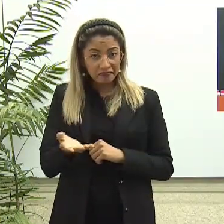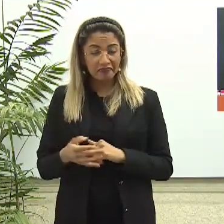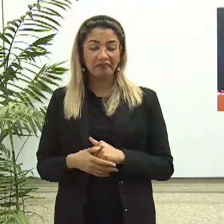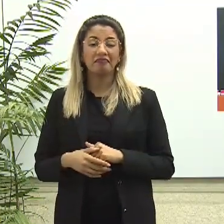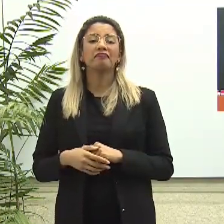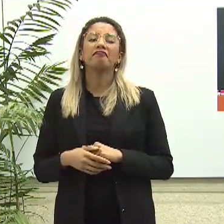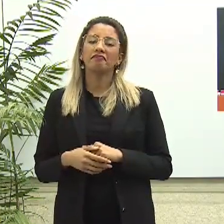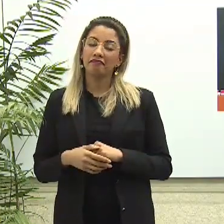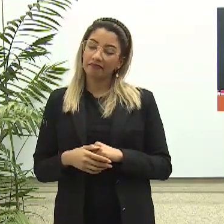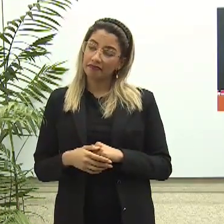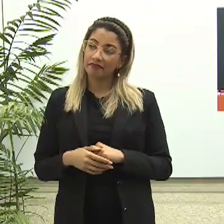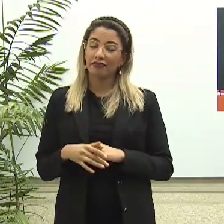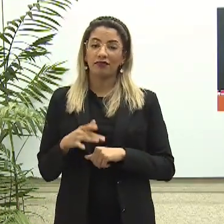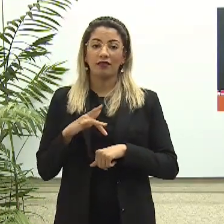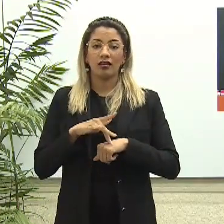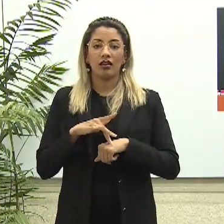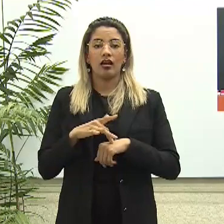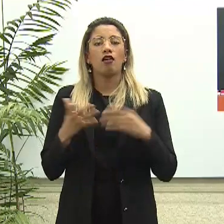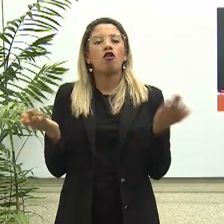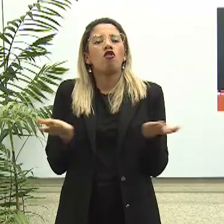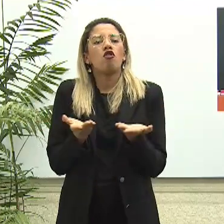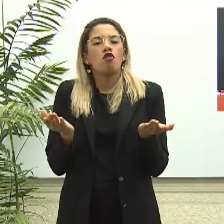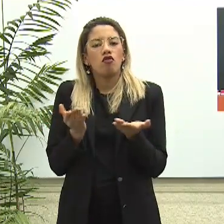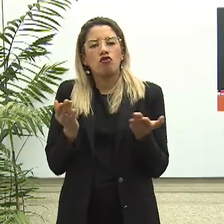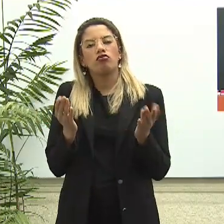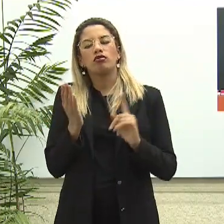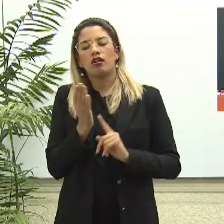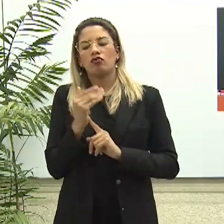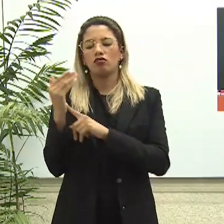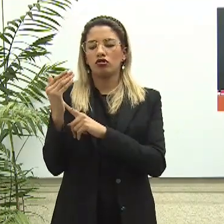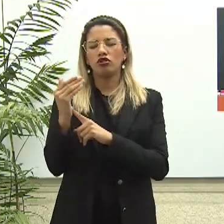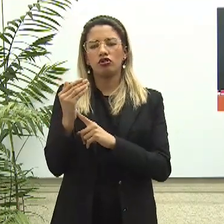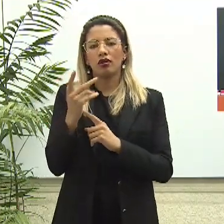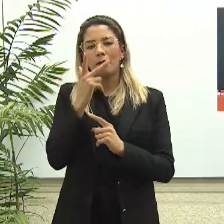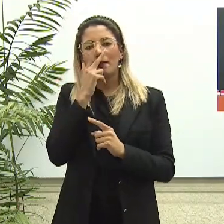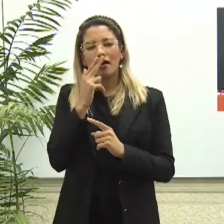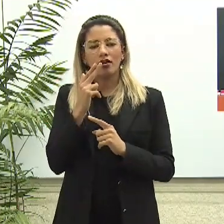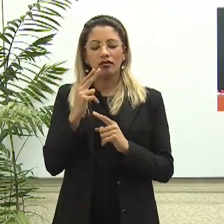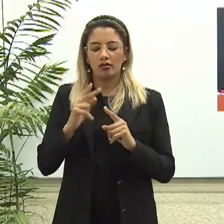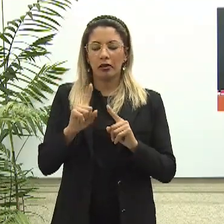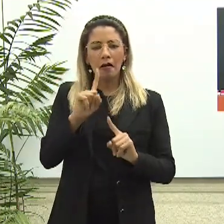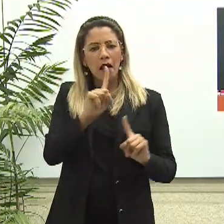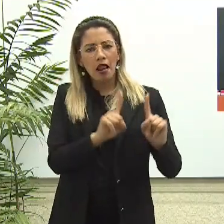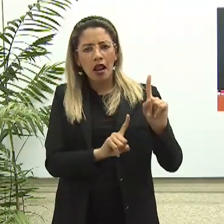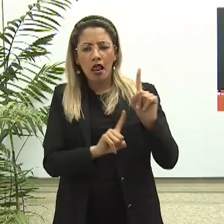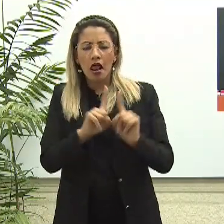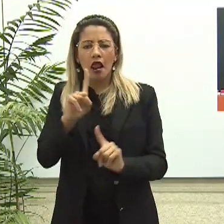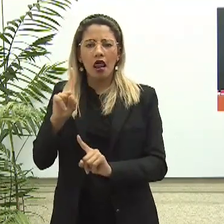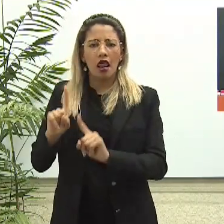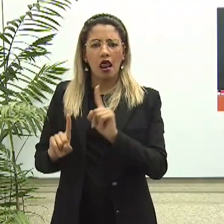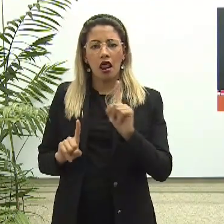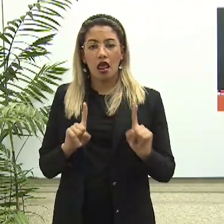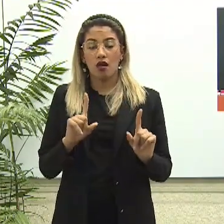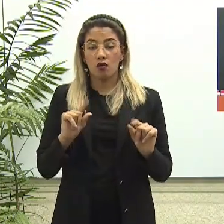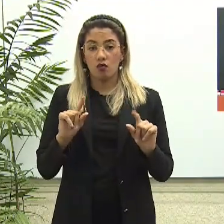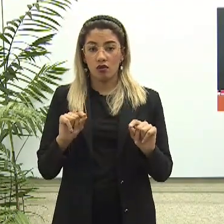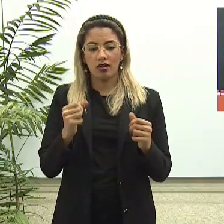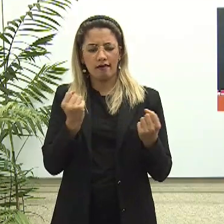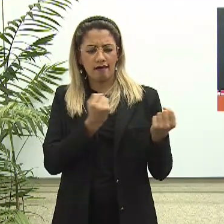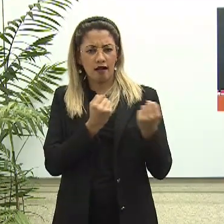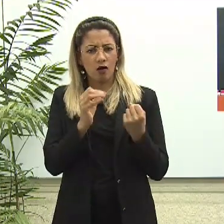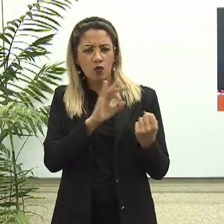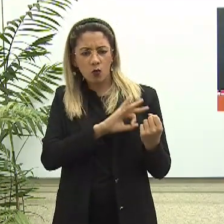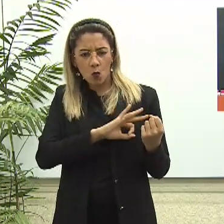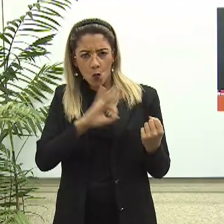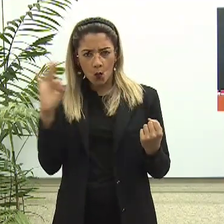verdade a disputa hoje tecnológica é uma disputa que faz com que o carro zero a classe